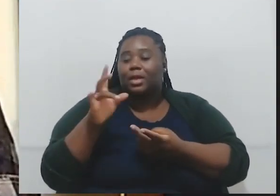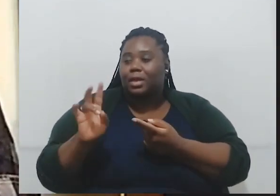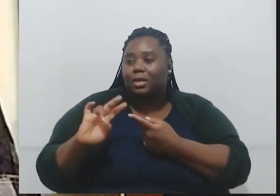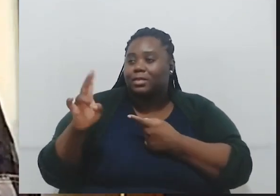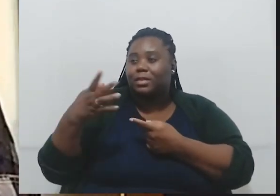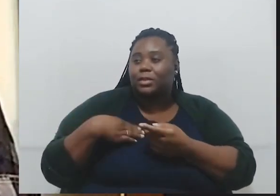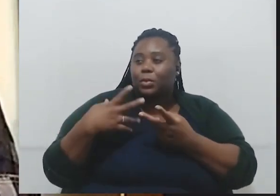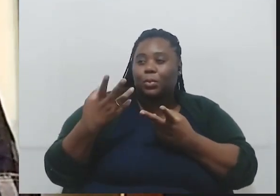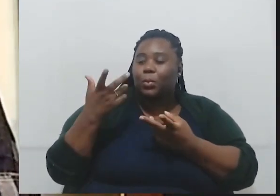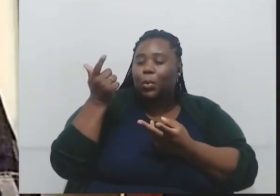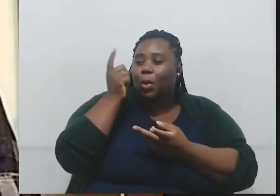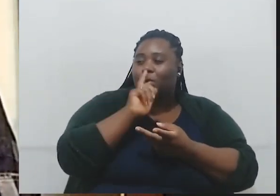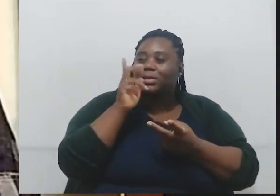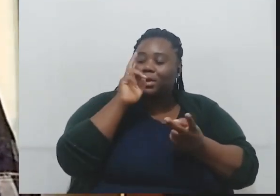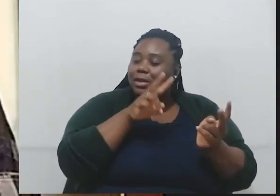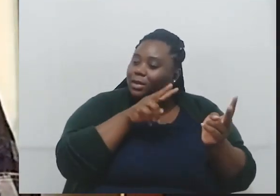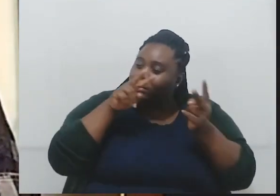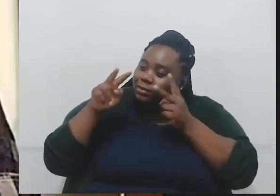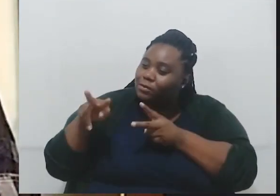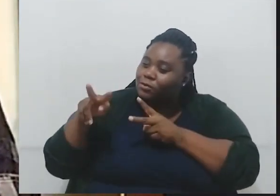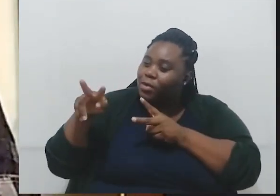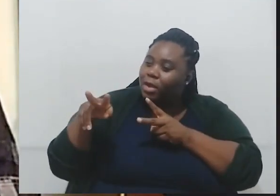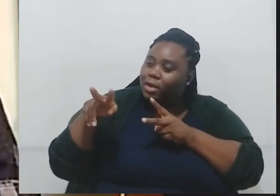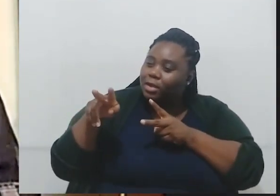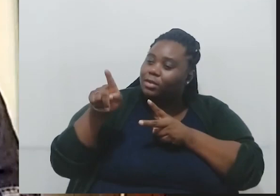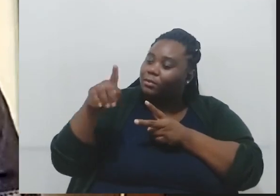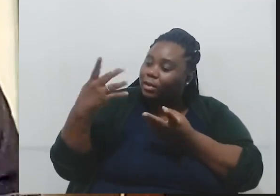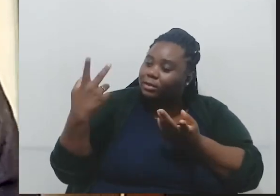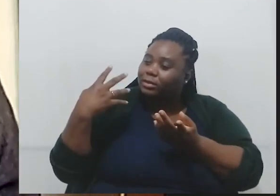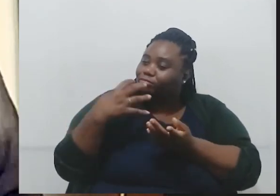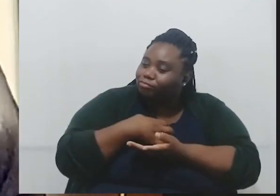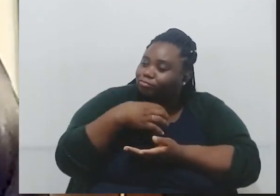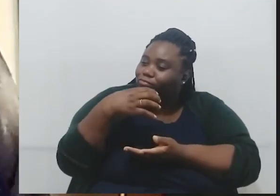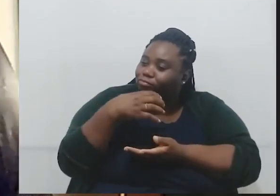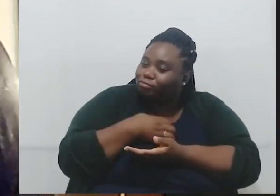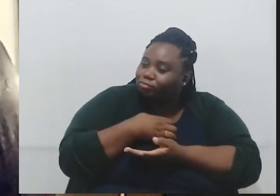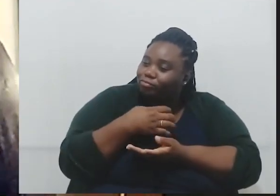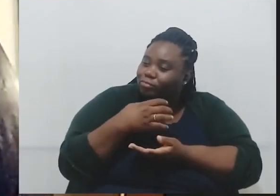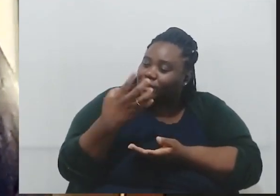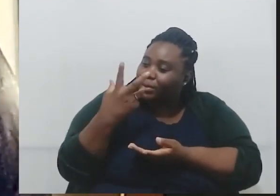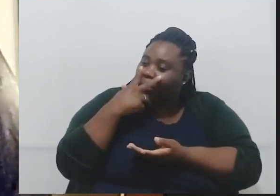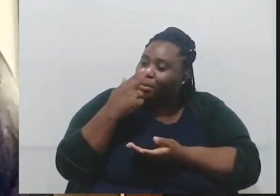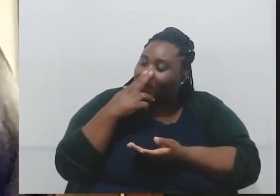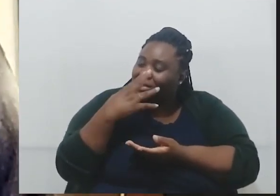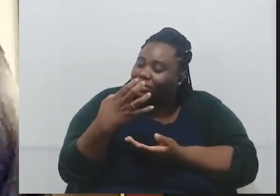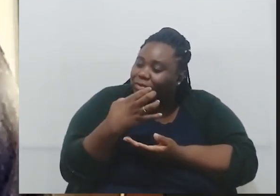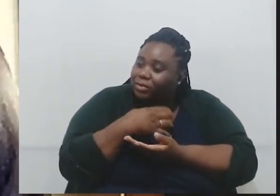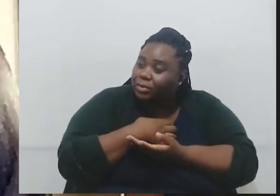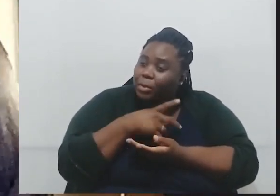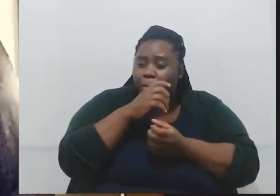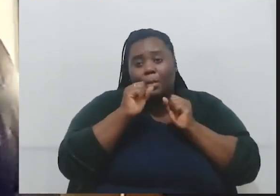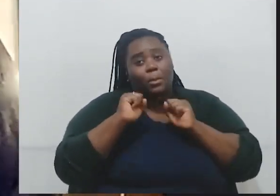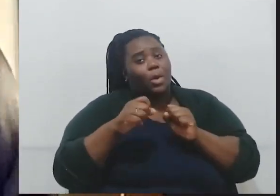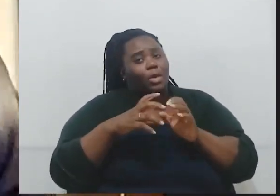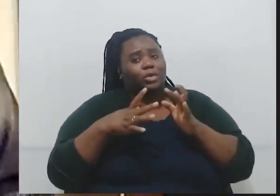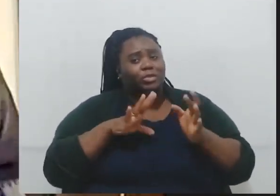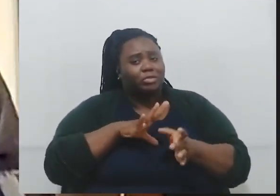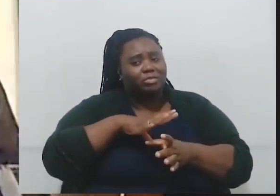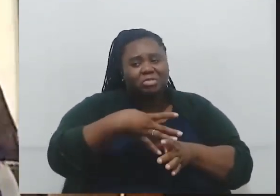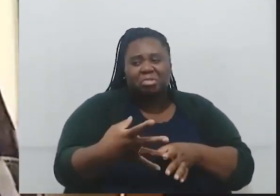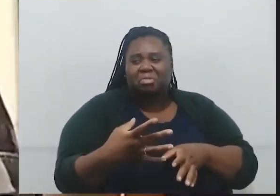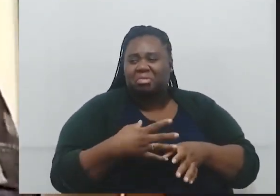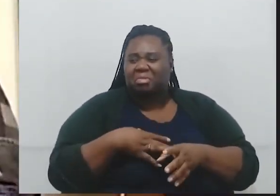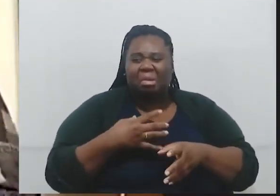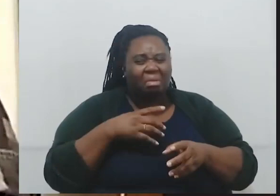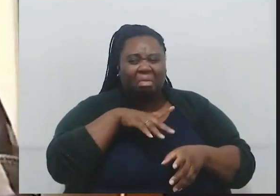para ele sem sair. Você não sai sem atravessamento. Você pode sair até odiando, achando asqueroso,